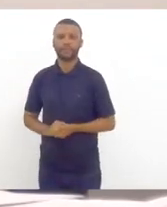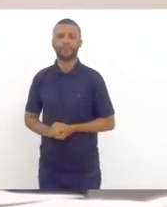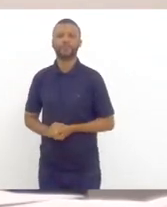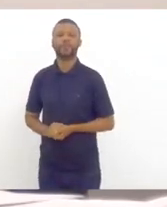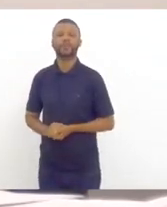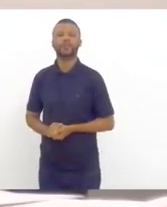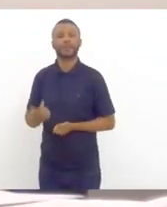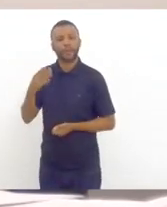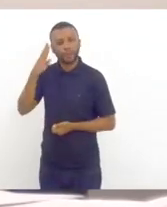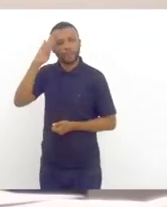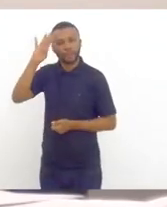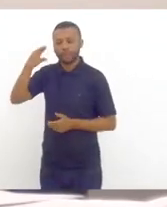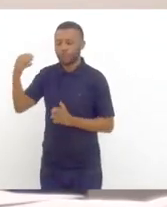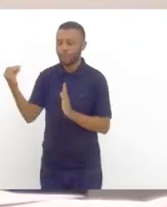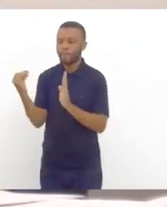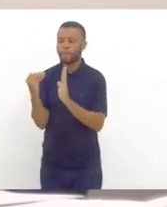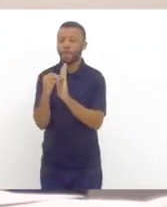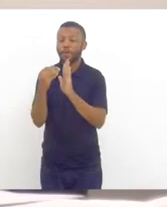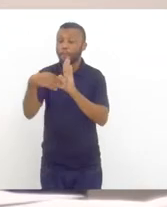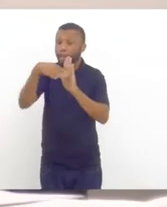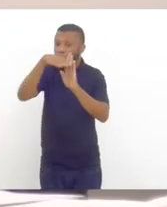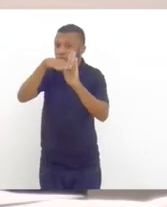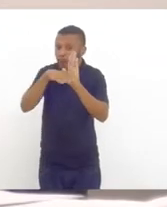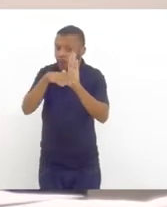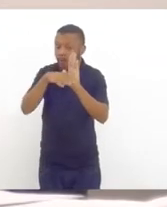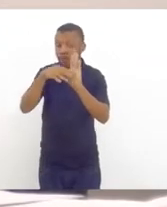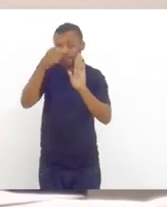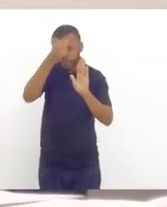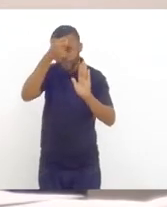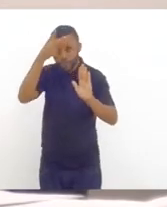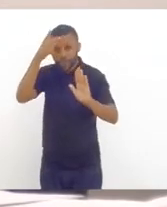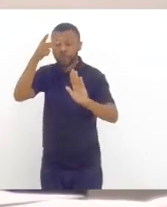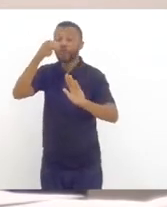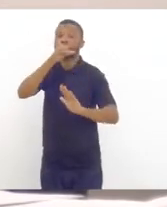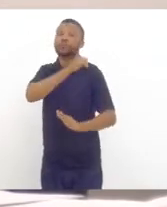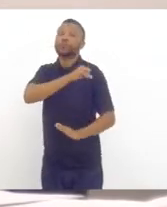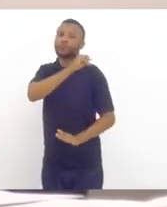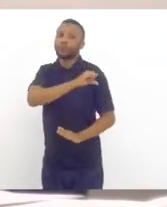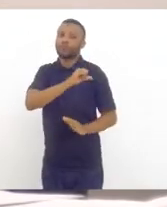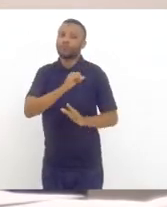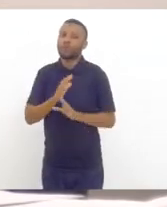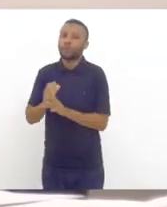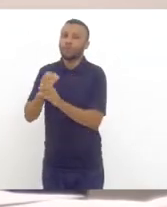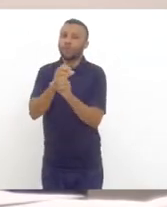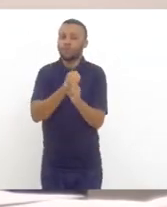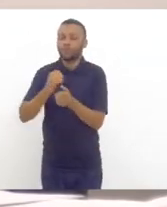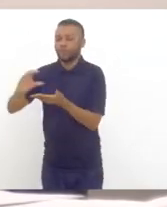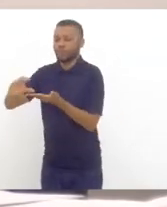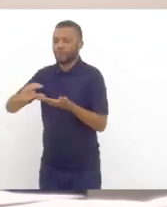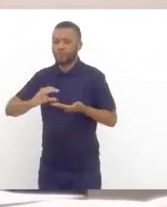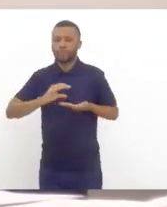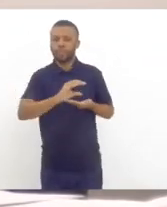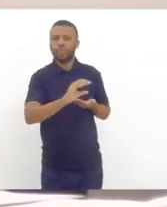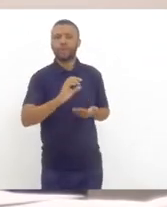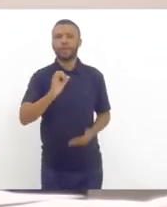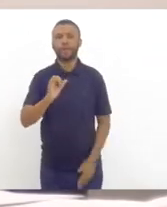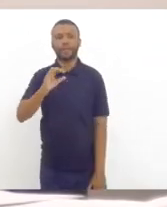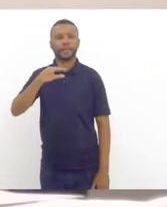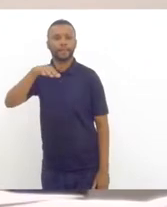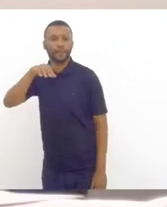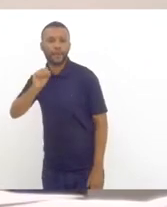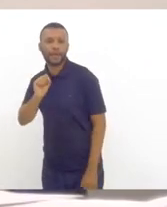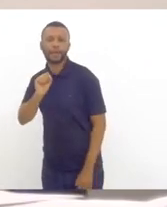município do Rio de Janeiro, em novel cálculo de repasse do ICMS, de modo a